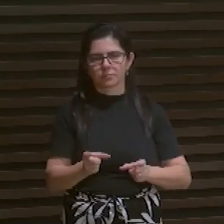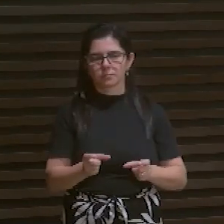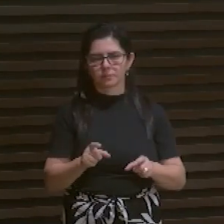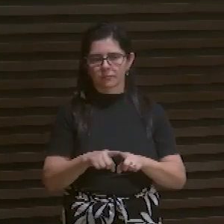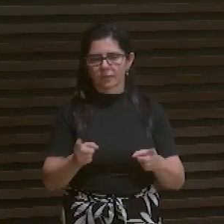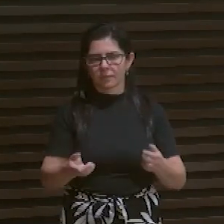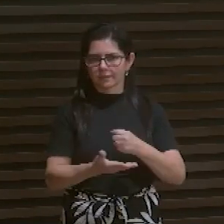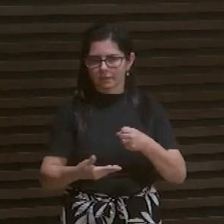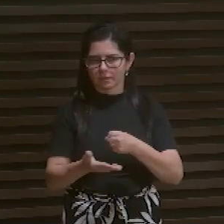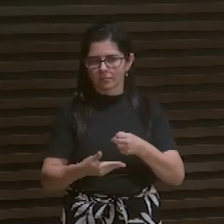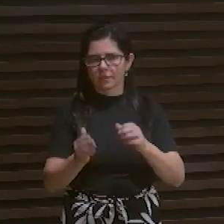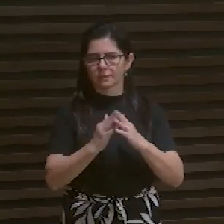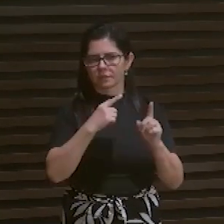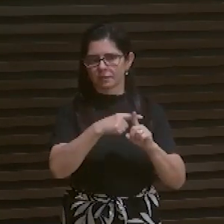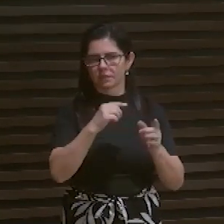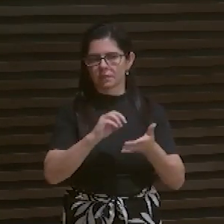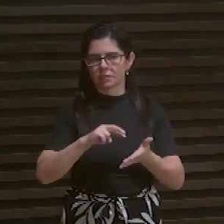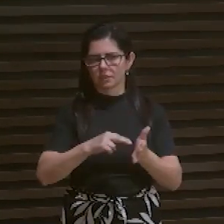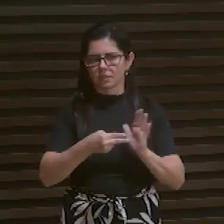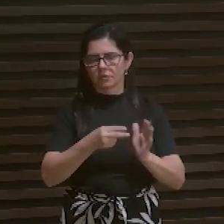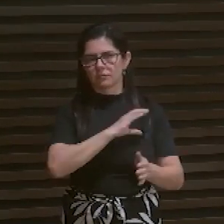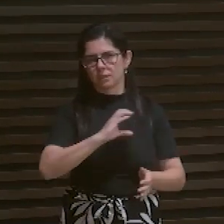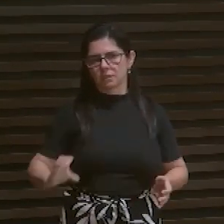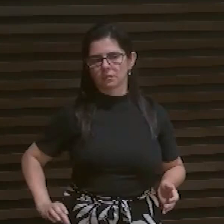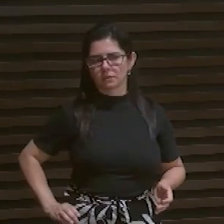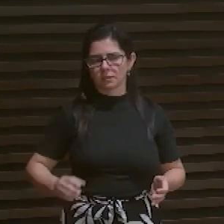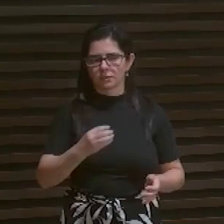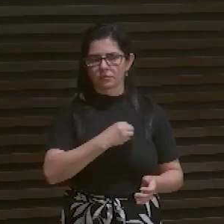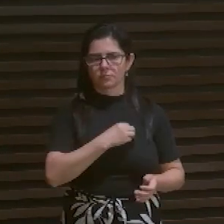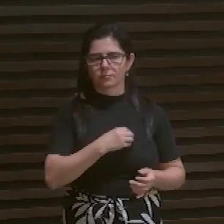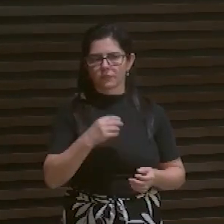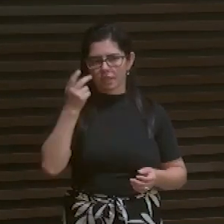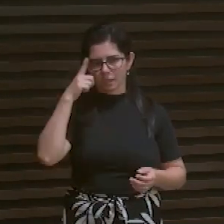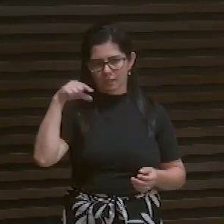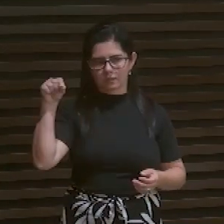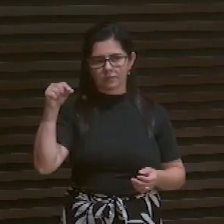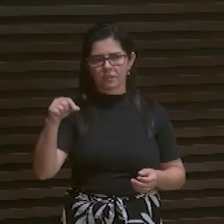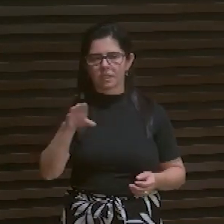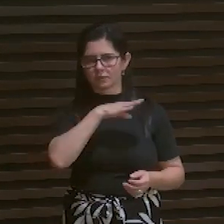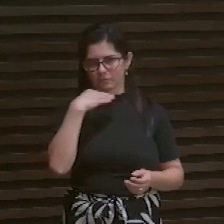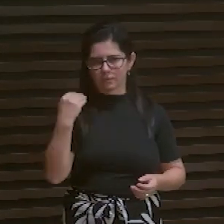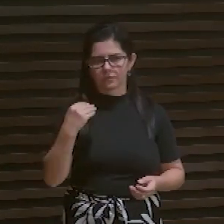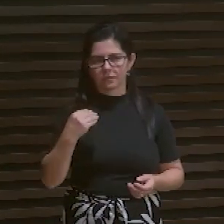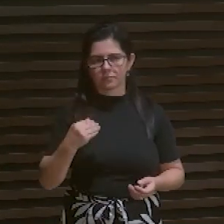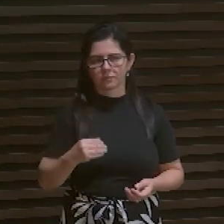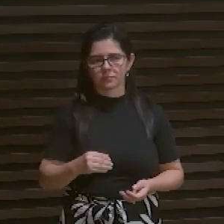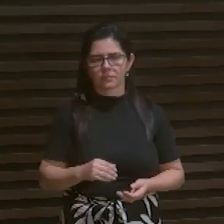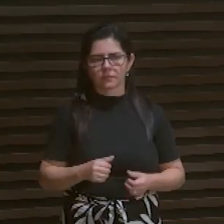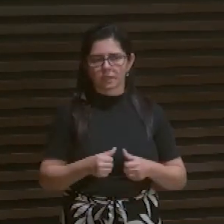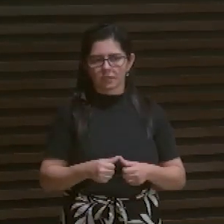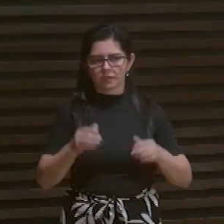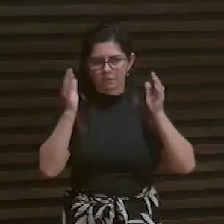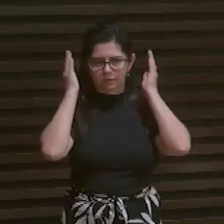é Cristo. É o Filho de Deus que venceu a morte e ele é o alicerce e cabeça da igreja. Cristo